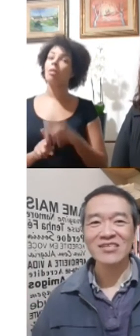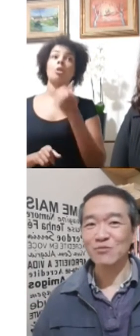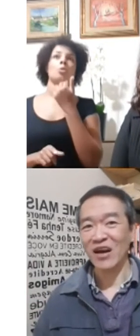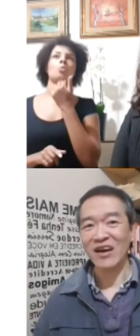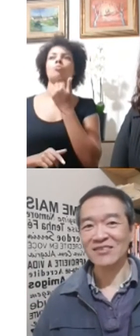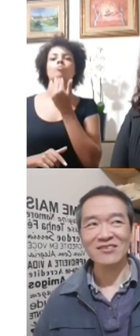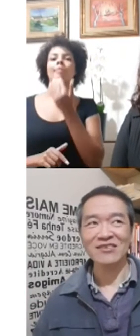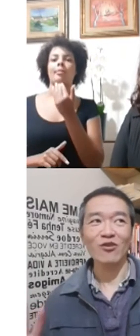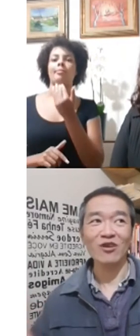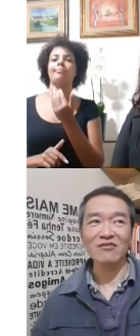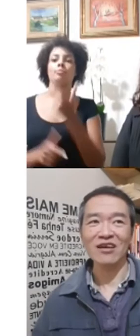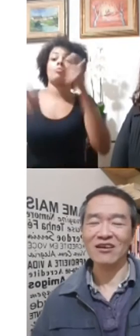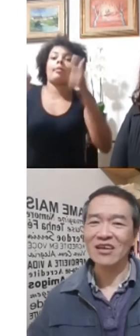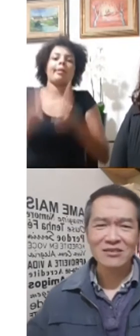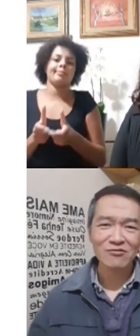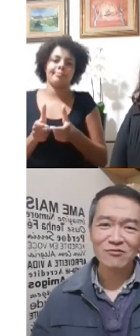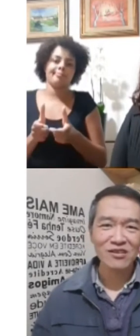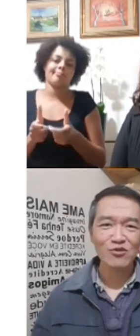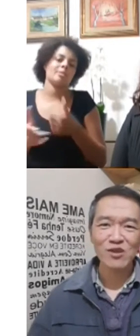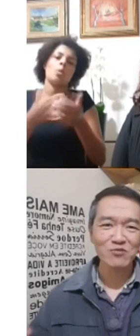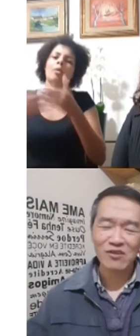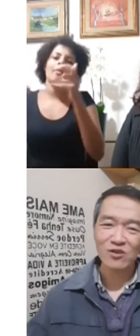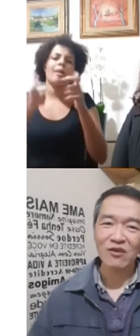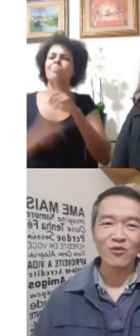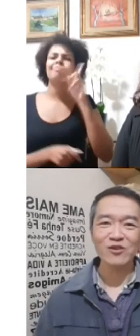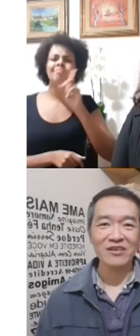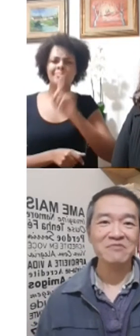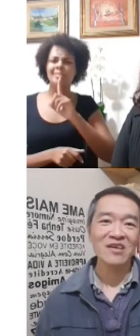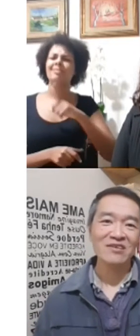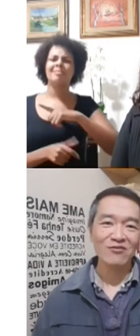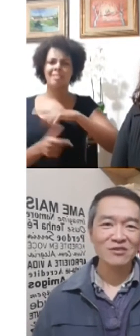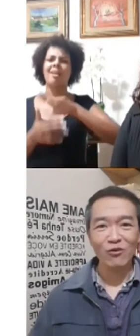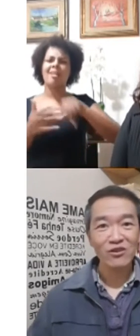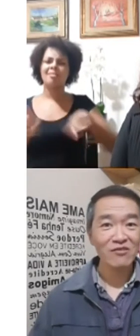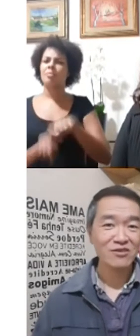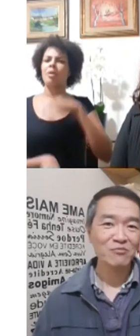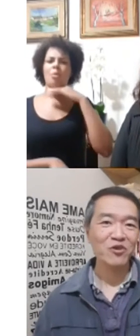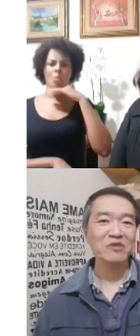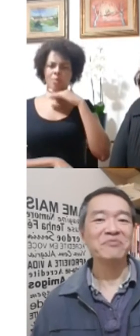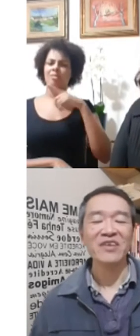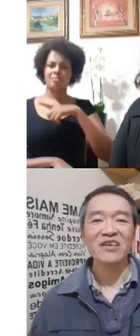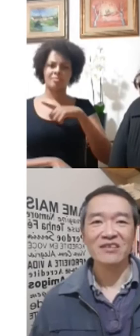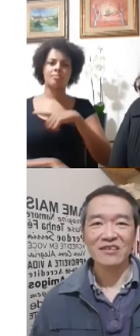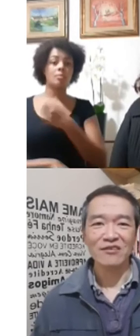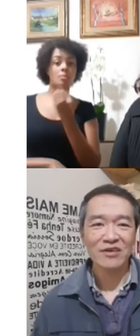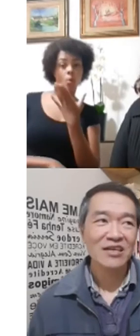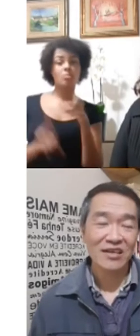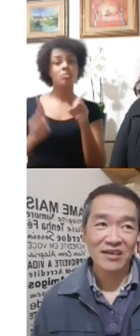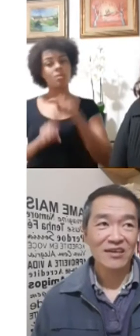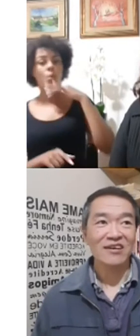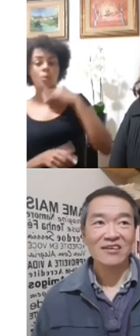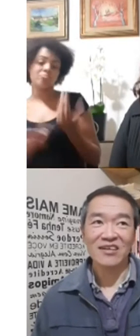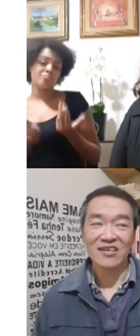generalizar demais, assim, qualquer lugar. Estados Unidos mesmo, tem coisa ruim lá. Tem coisa ruim, tem coisa boa.